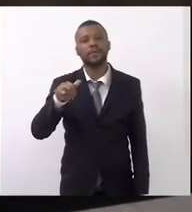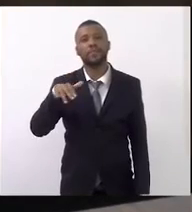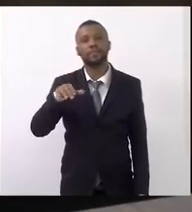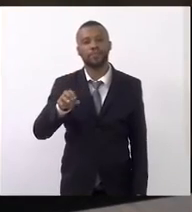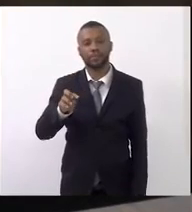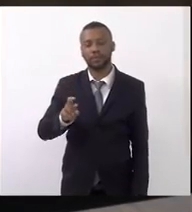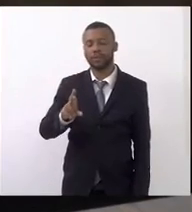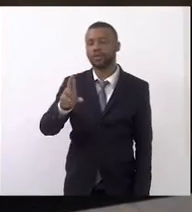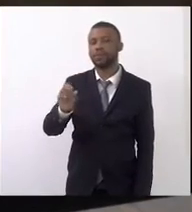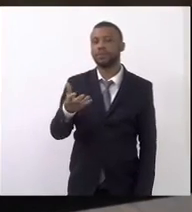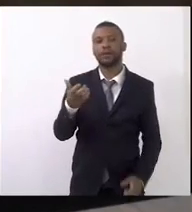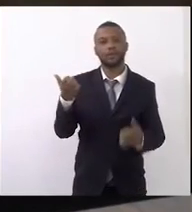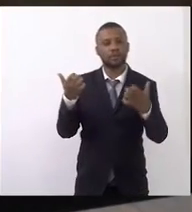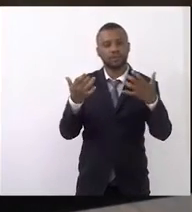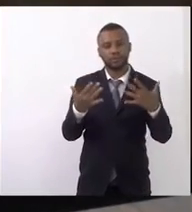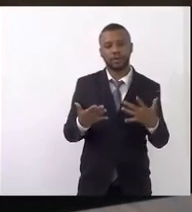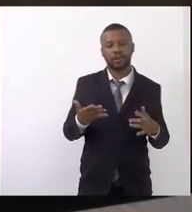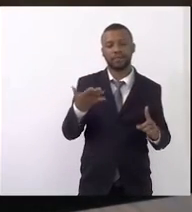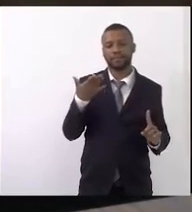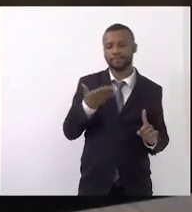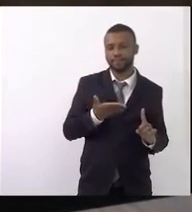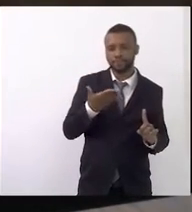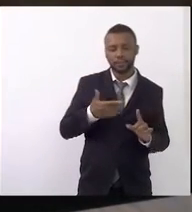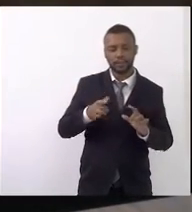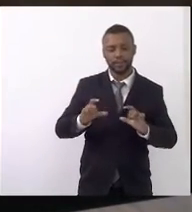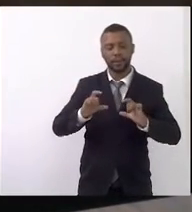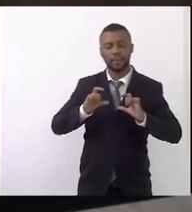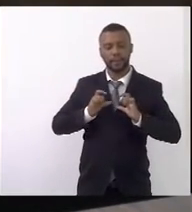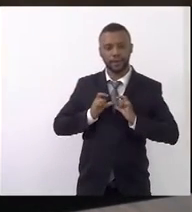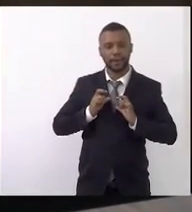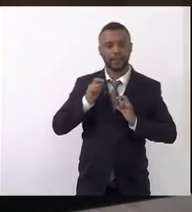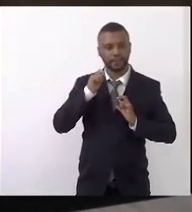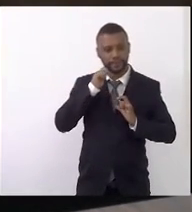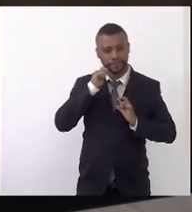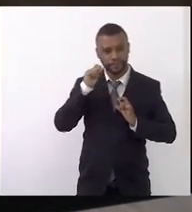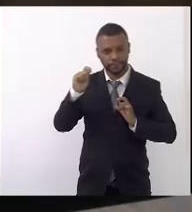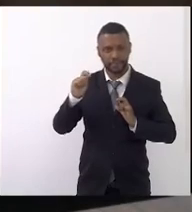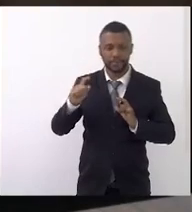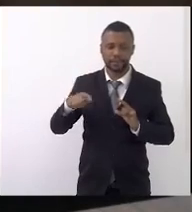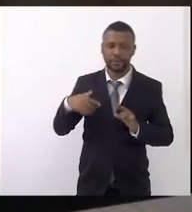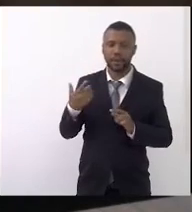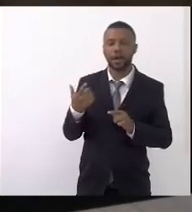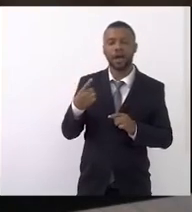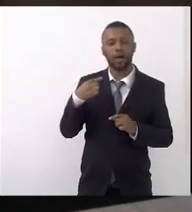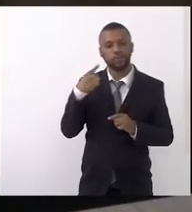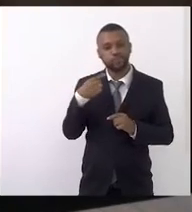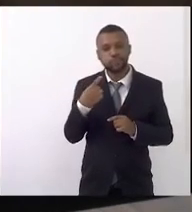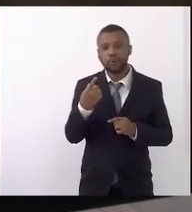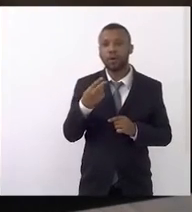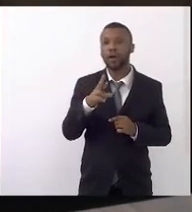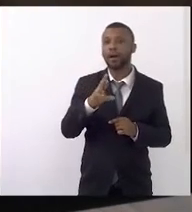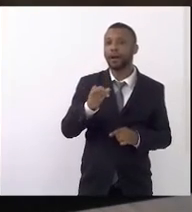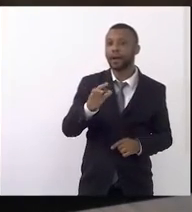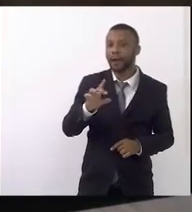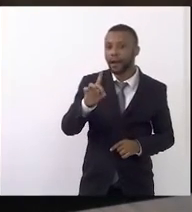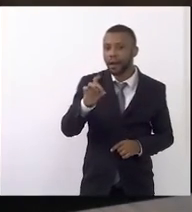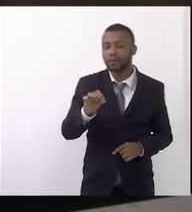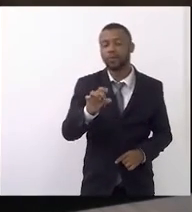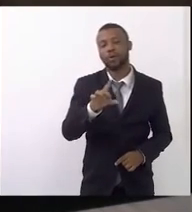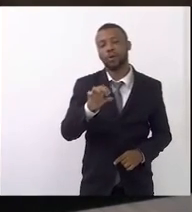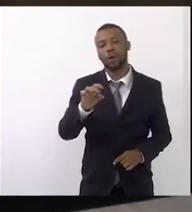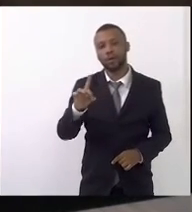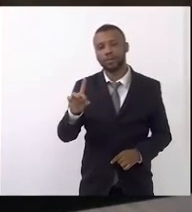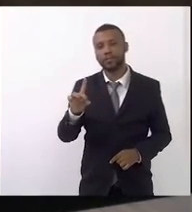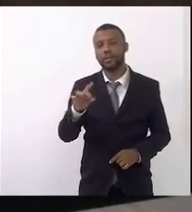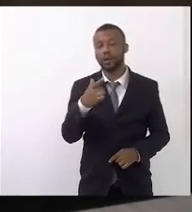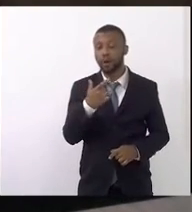dizer a ela que, quanto à medalha ao doutor Ricardo Lodi Ribeiro, eu